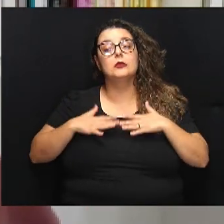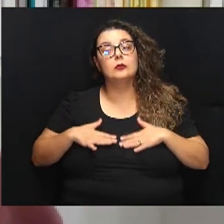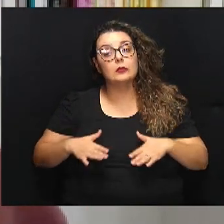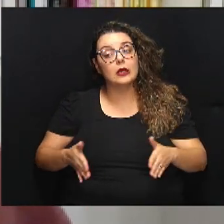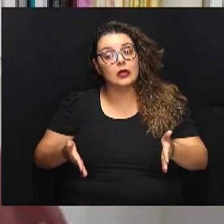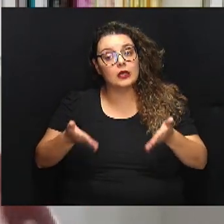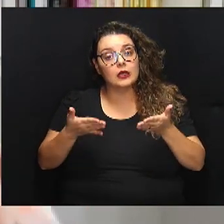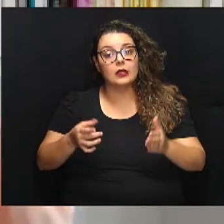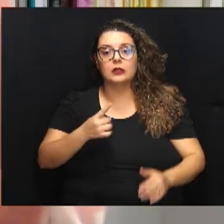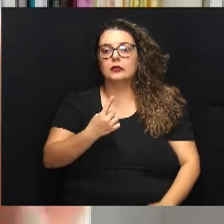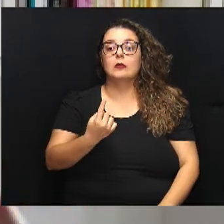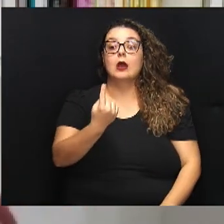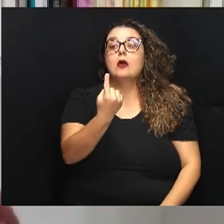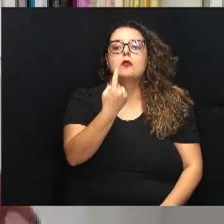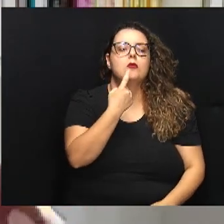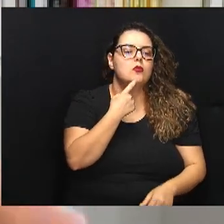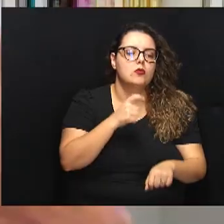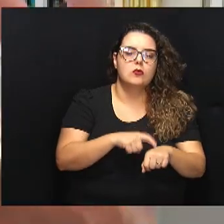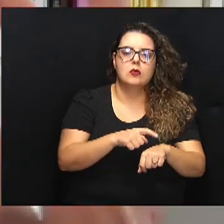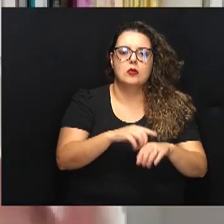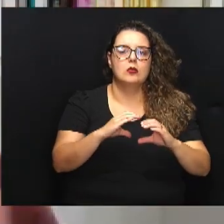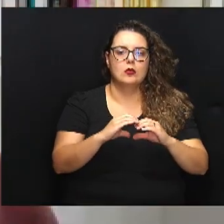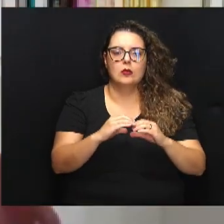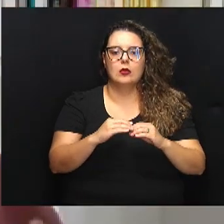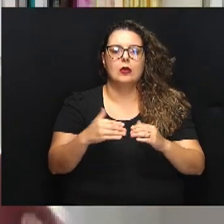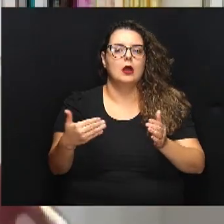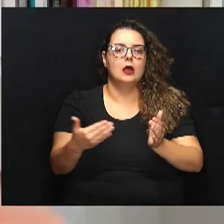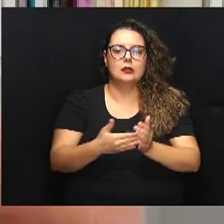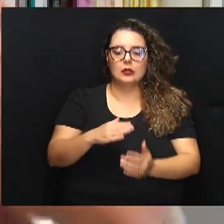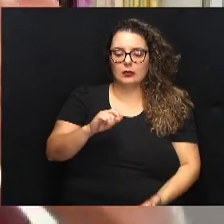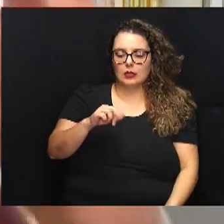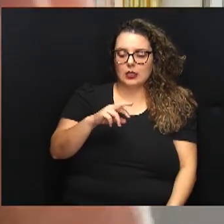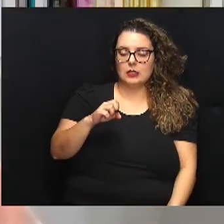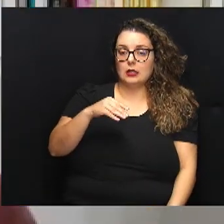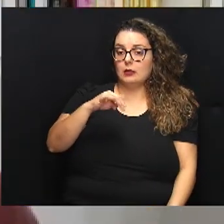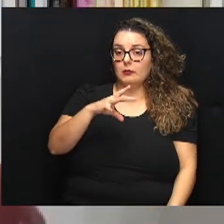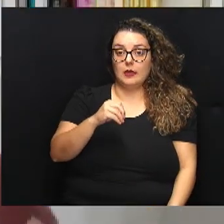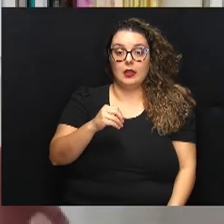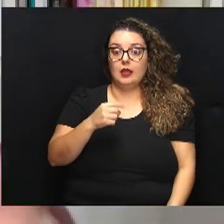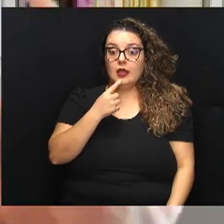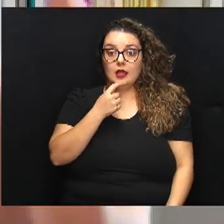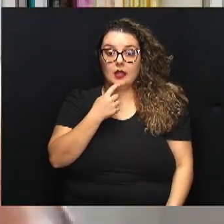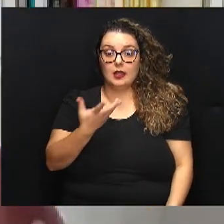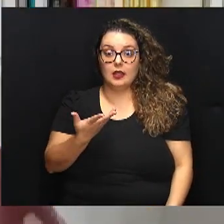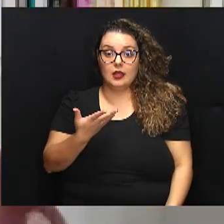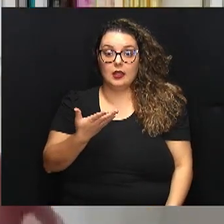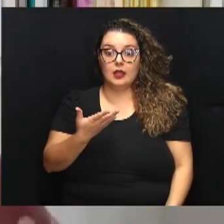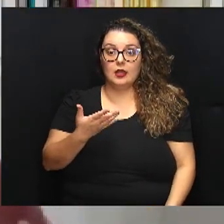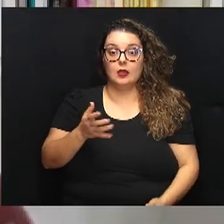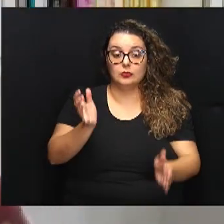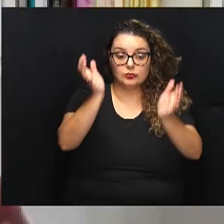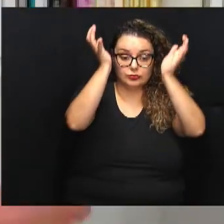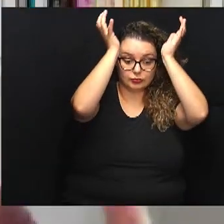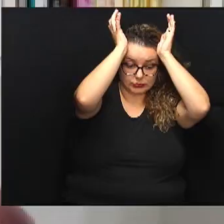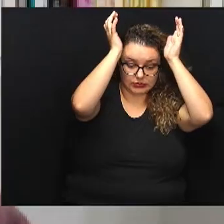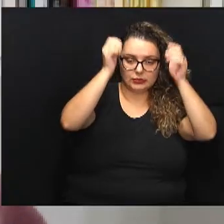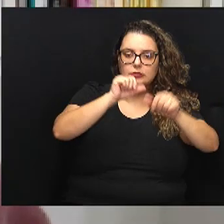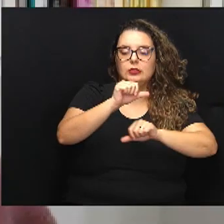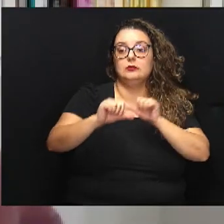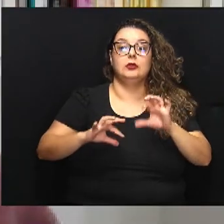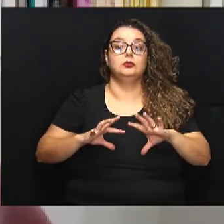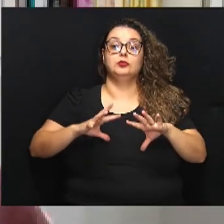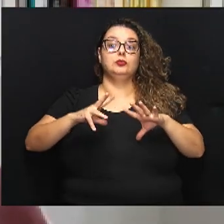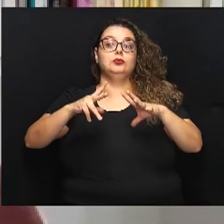um morango, mesmo com caramelo vermelho, mesmo com leite condensado, que vai alterar toda